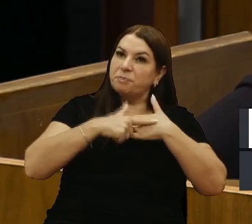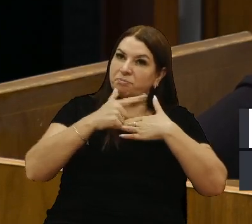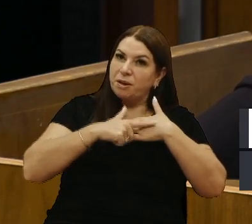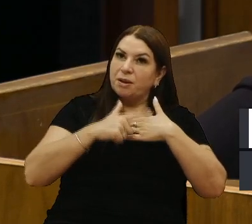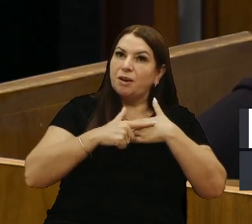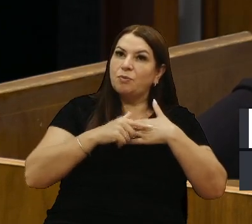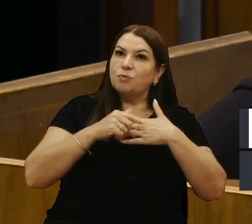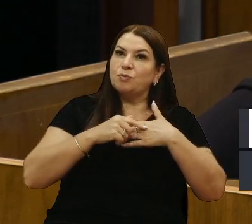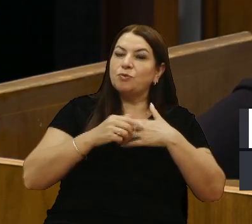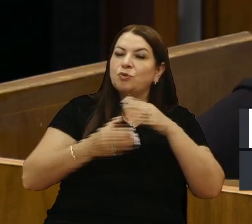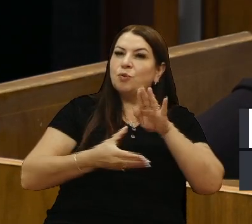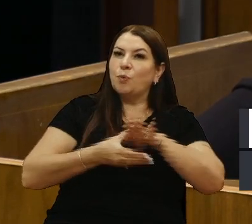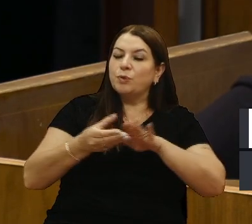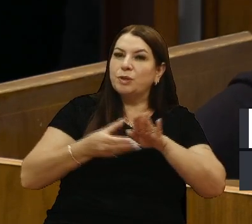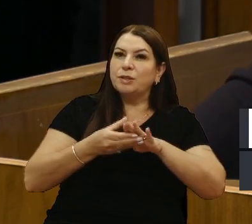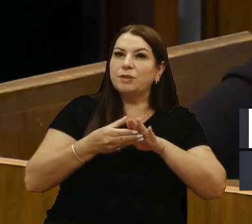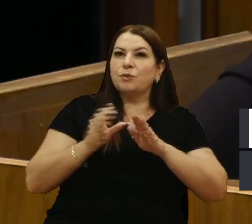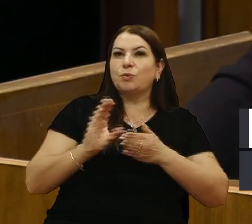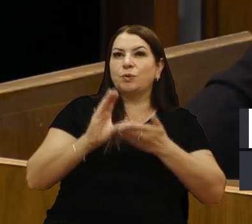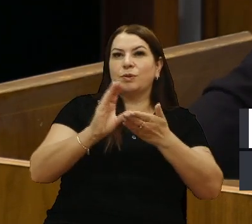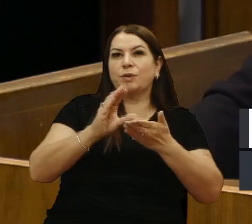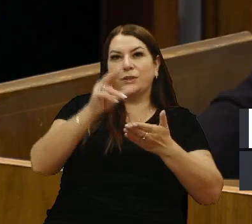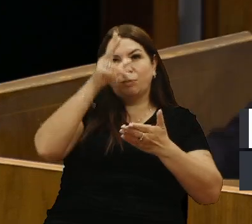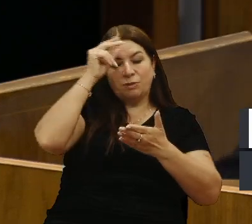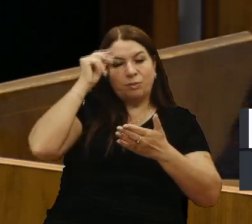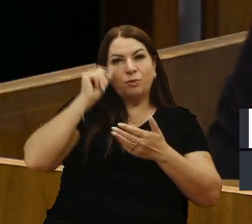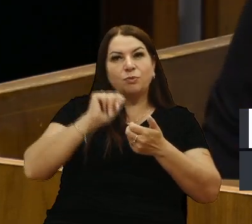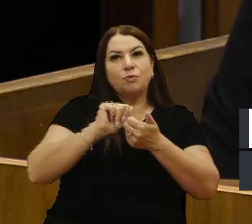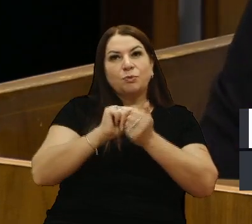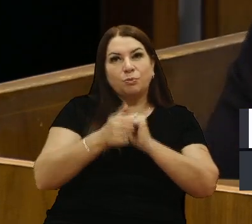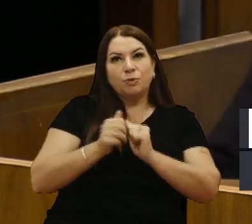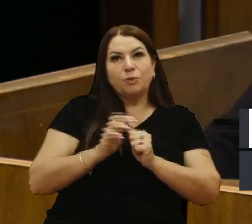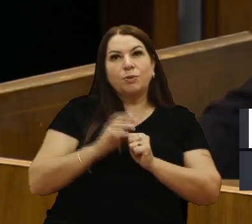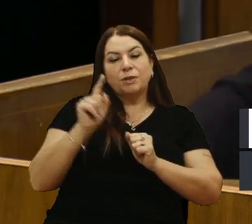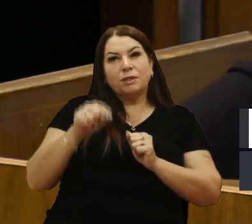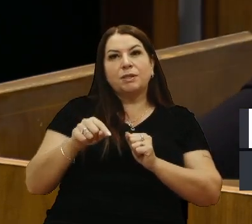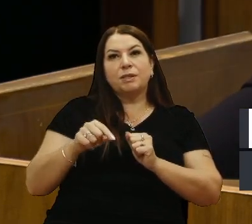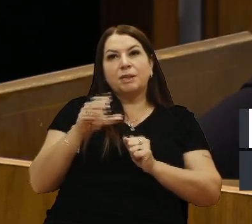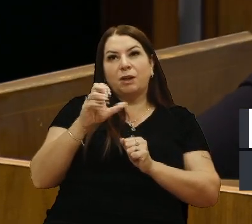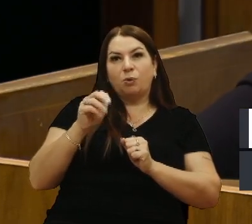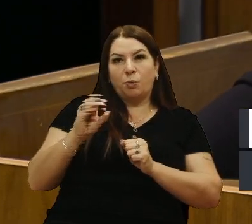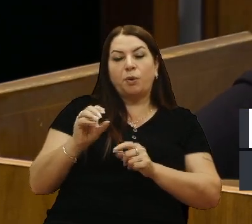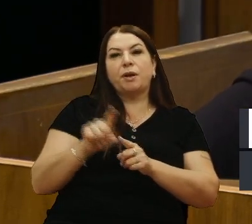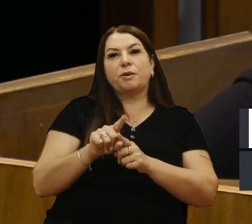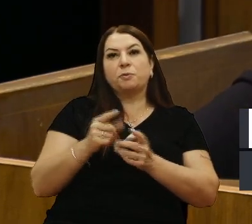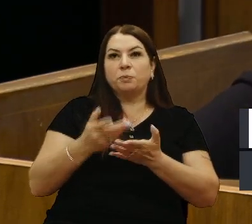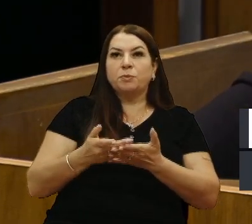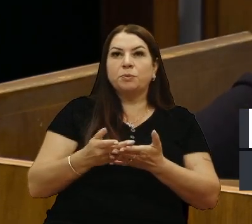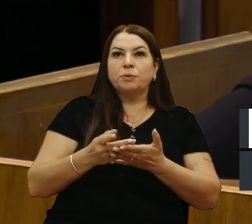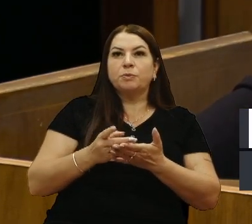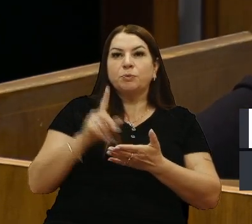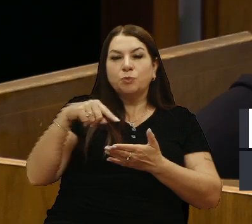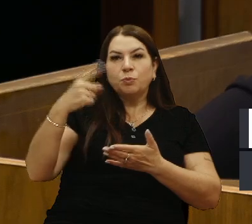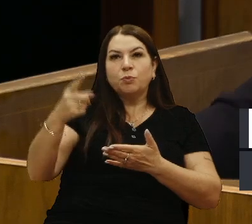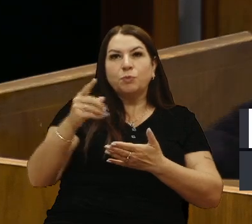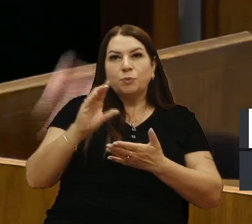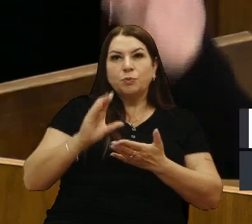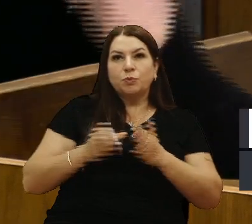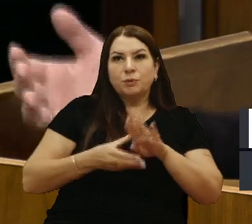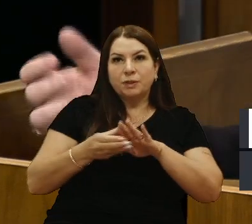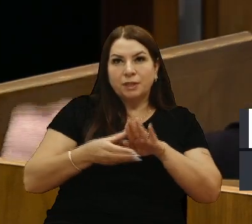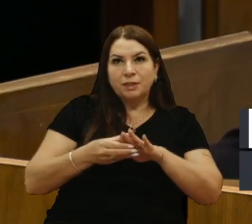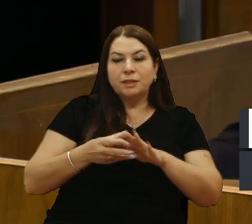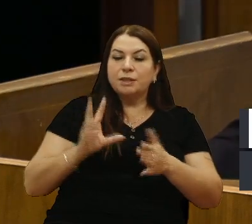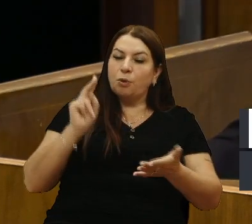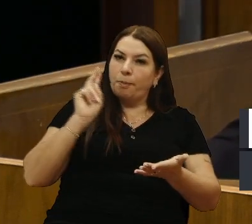de conselheiro do Conselho Municipal do Desporto, que é um cargo que, para os próximos conselheiros que